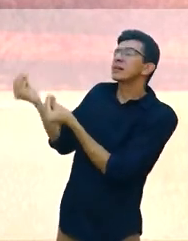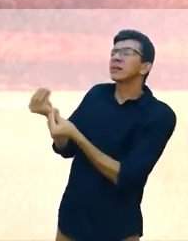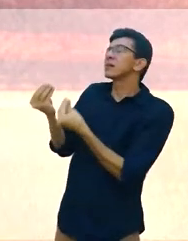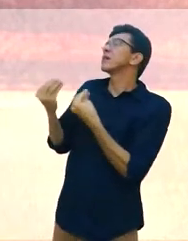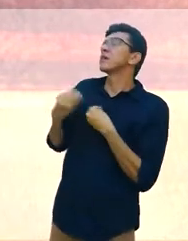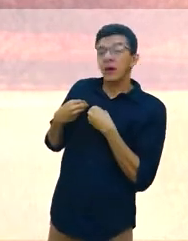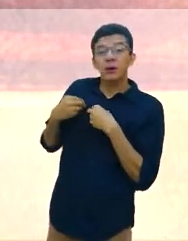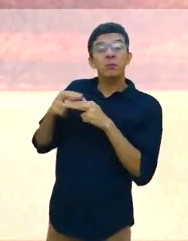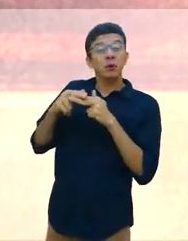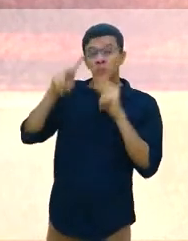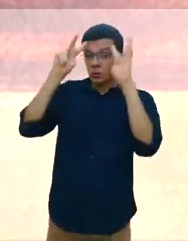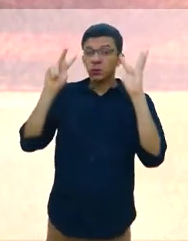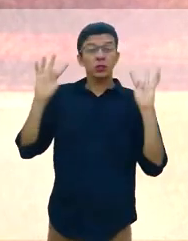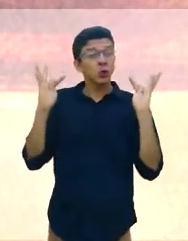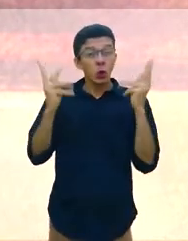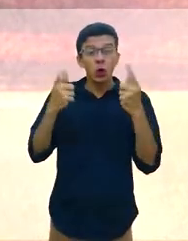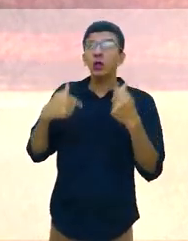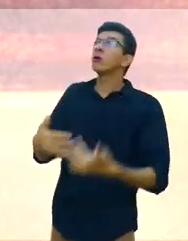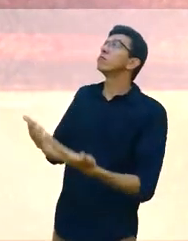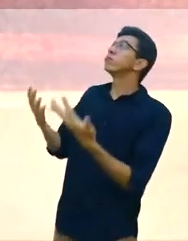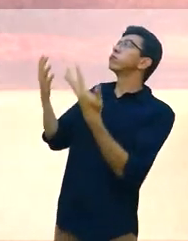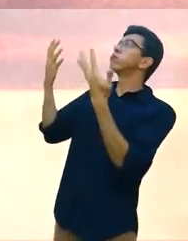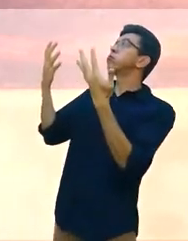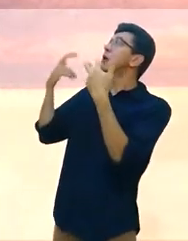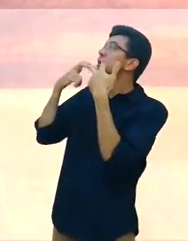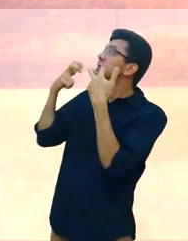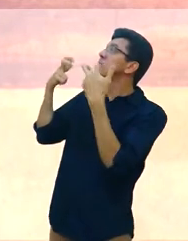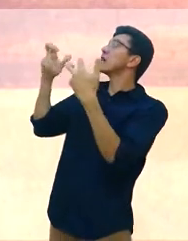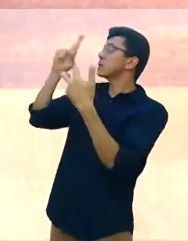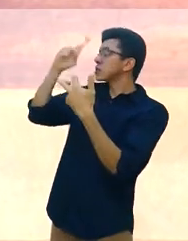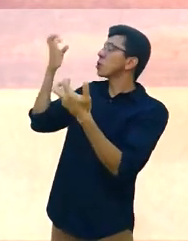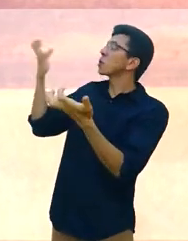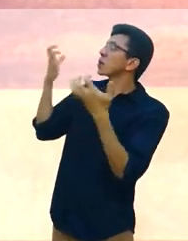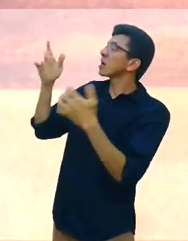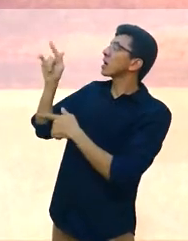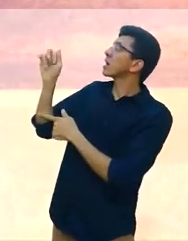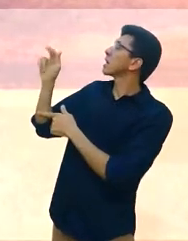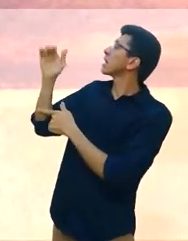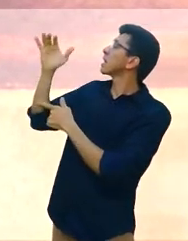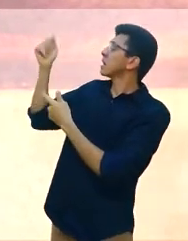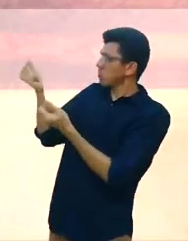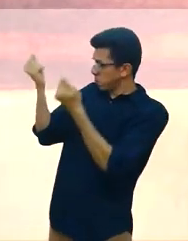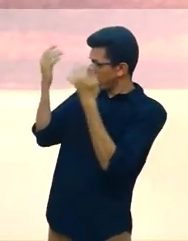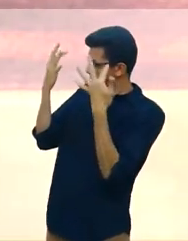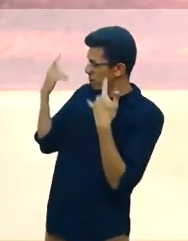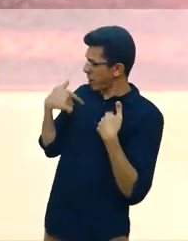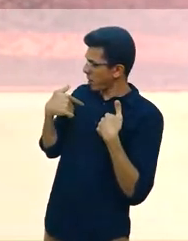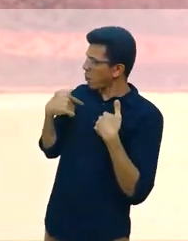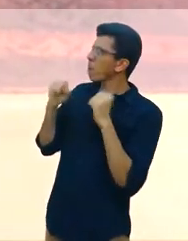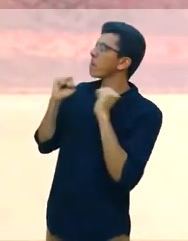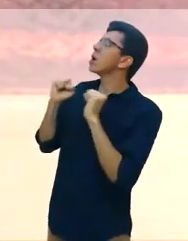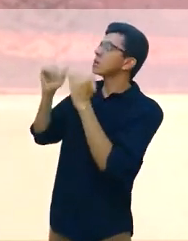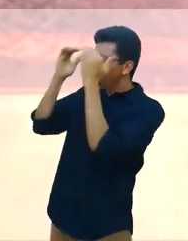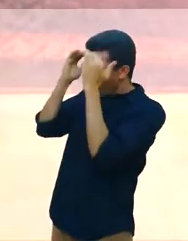aquele que levanta as suas mãos e clama Senhor a tua graça me repouse sobre mim para que eu possa te obedecer